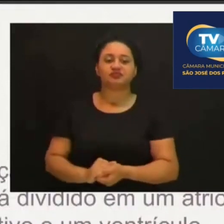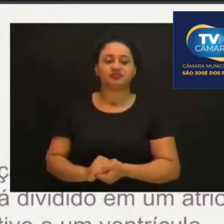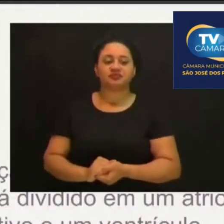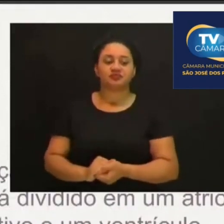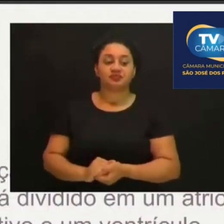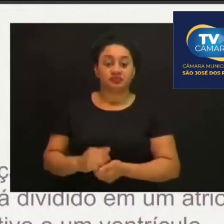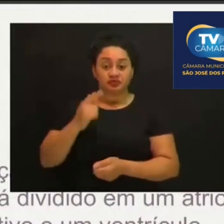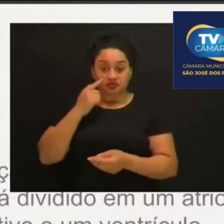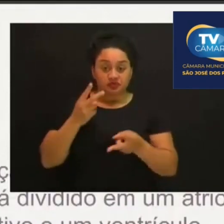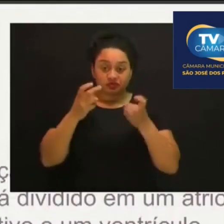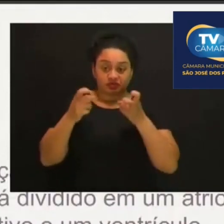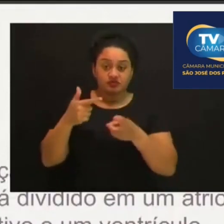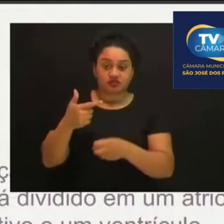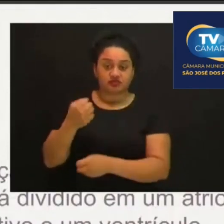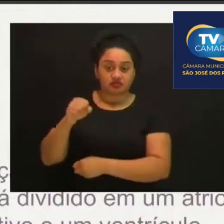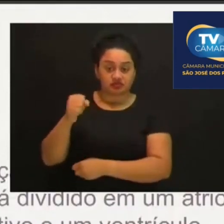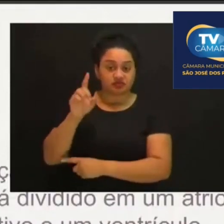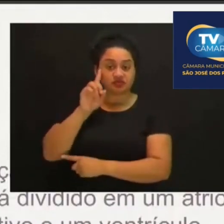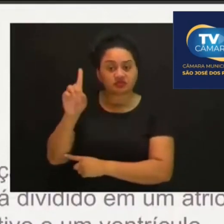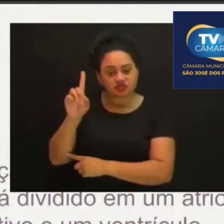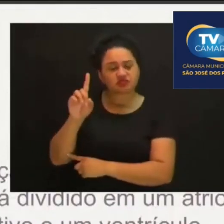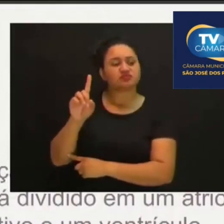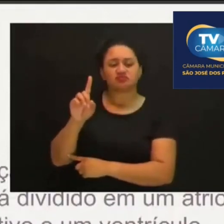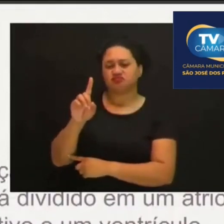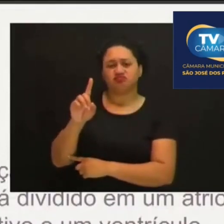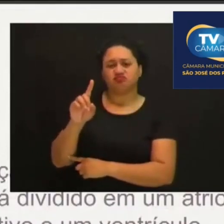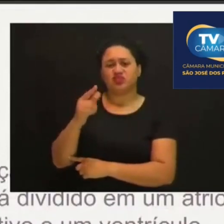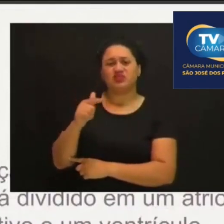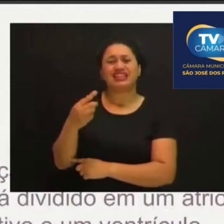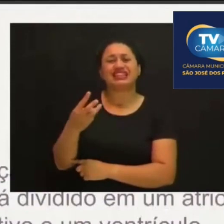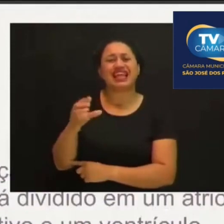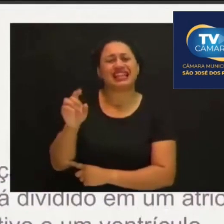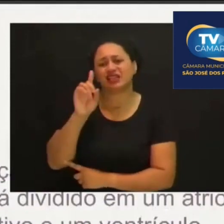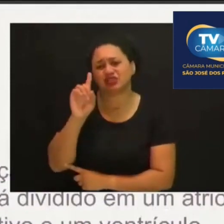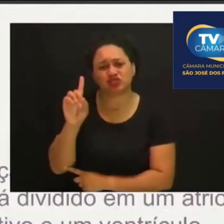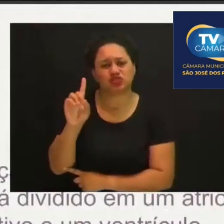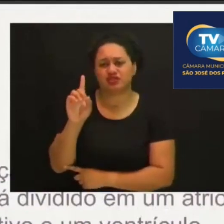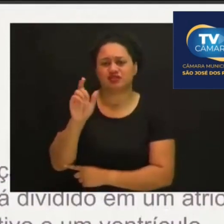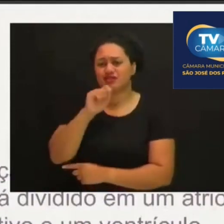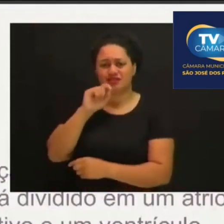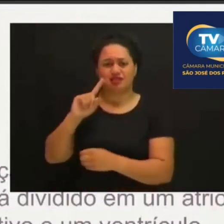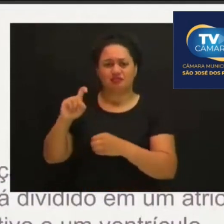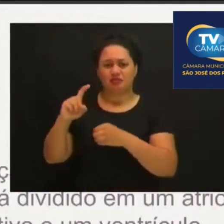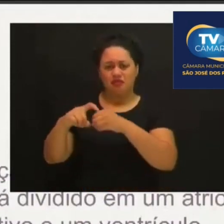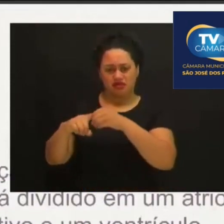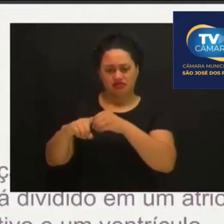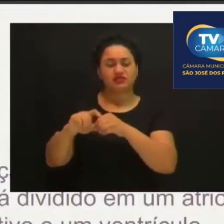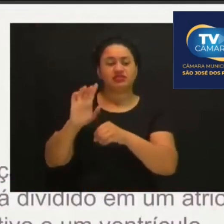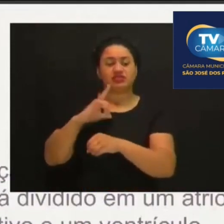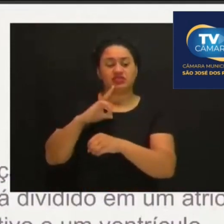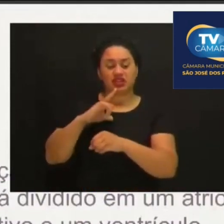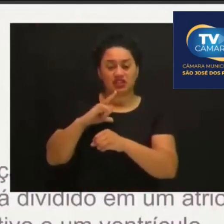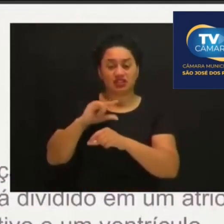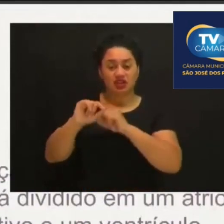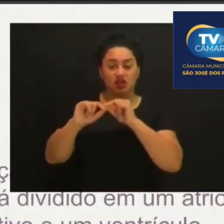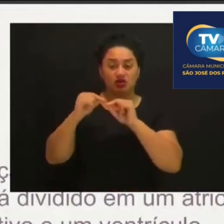Vejam, com 28 dias, então, a gente não tem nem 30 dias de fecundação. Nós já temos brotos dos